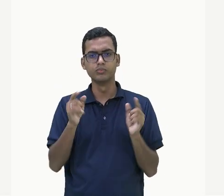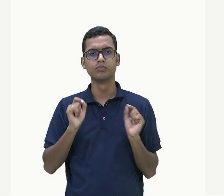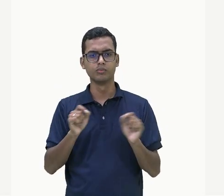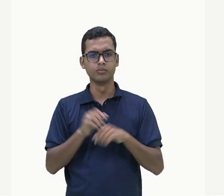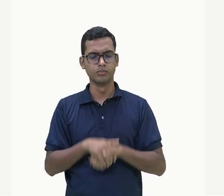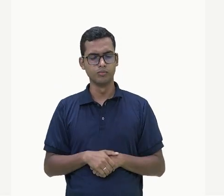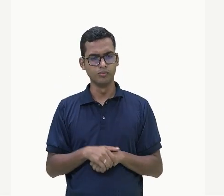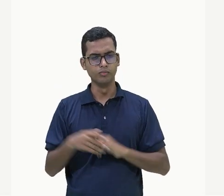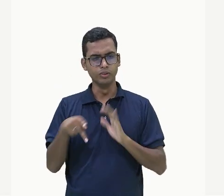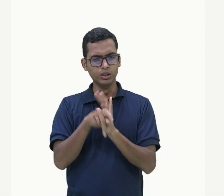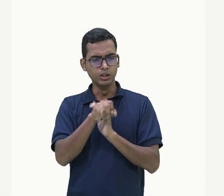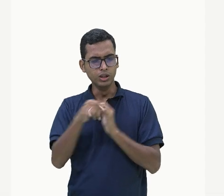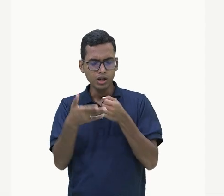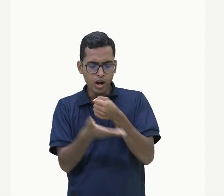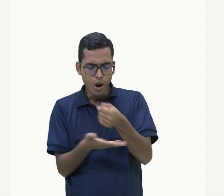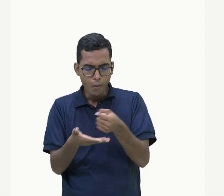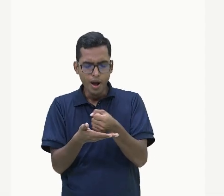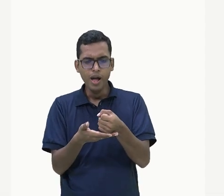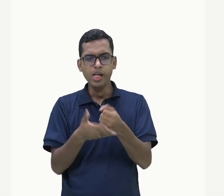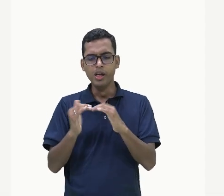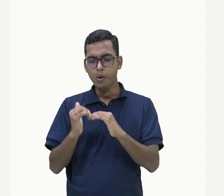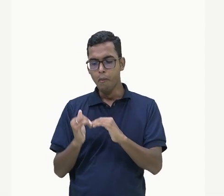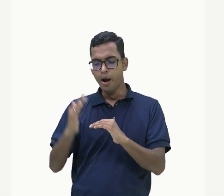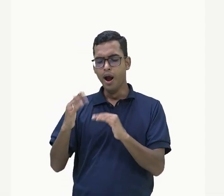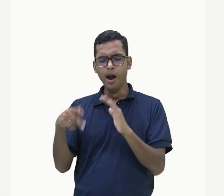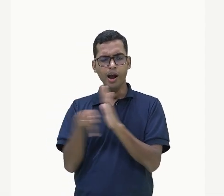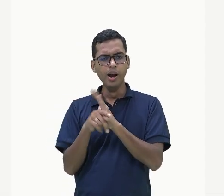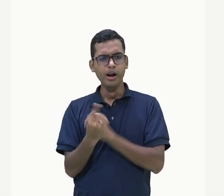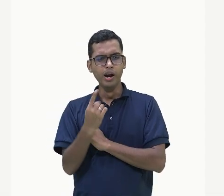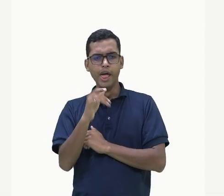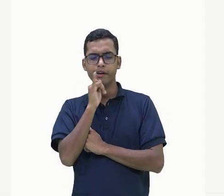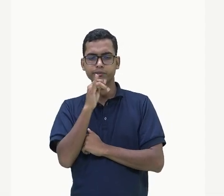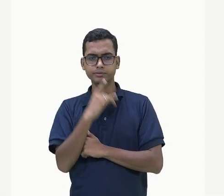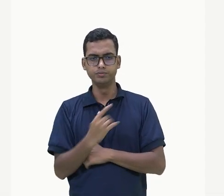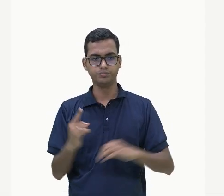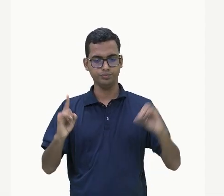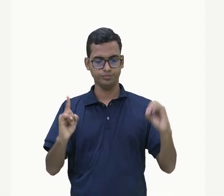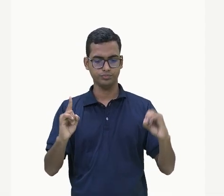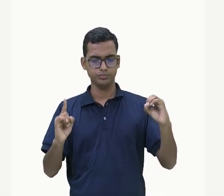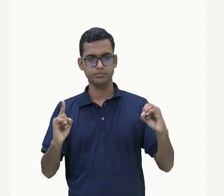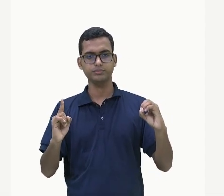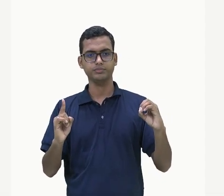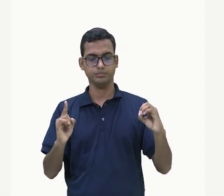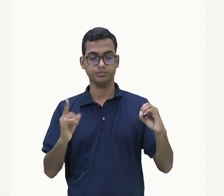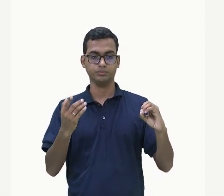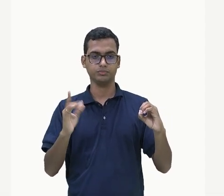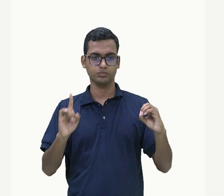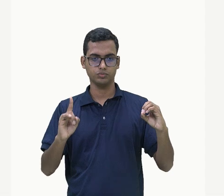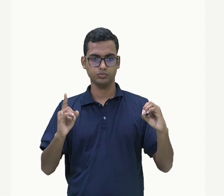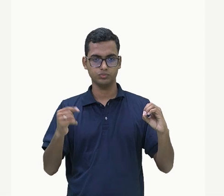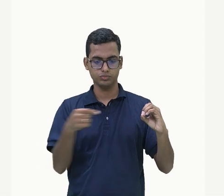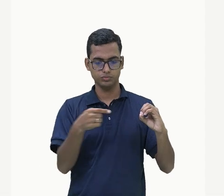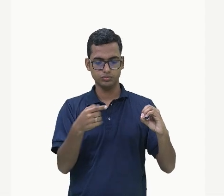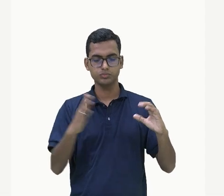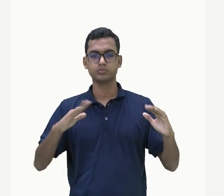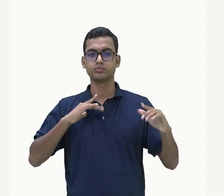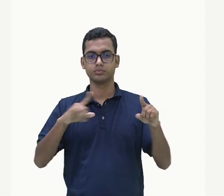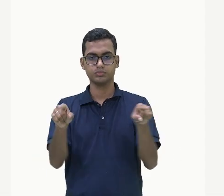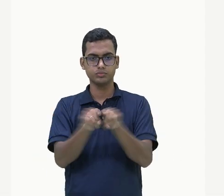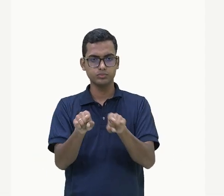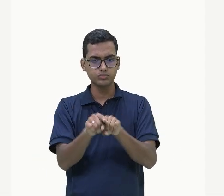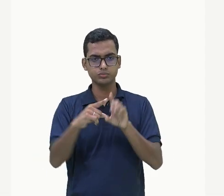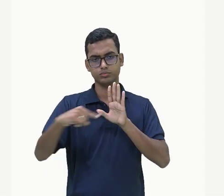não for maior do que 1, se ela estiver ali entre 0 e 1, os números maiores do que 1 têm logaritmo negativo e os